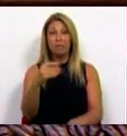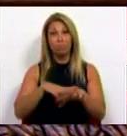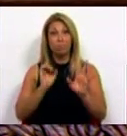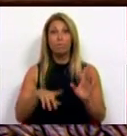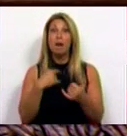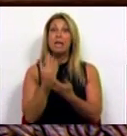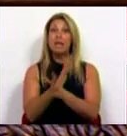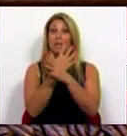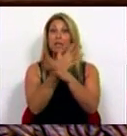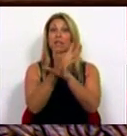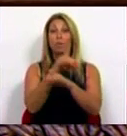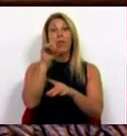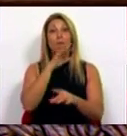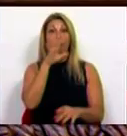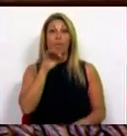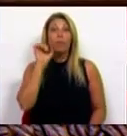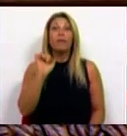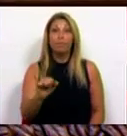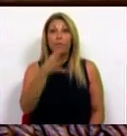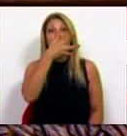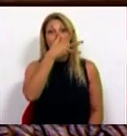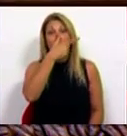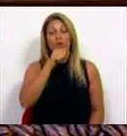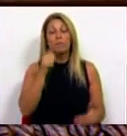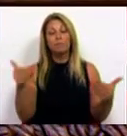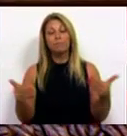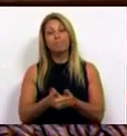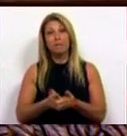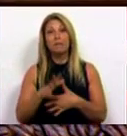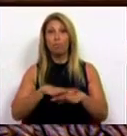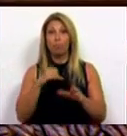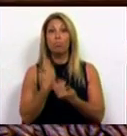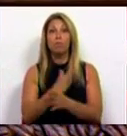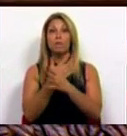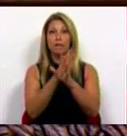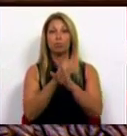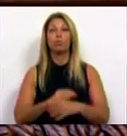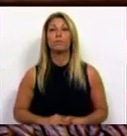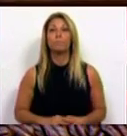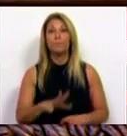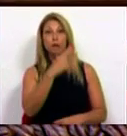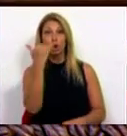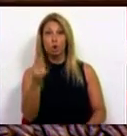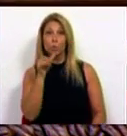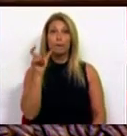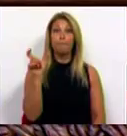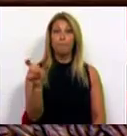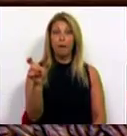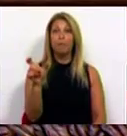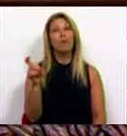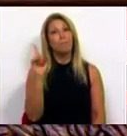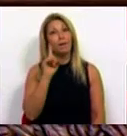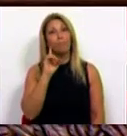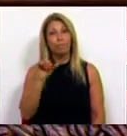também com as famílias das vítimas que infelizmente faleceram por via destes incêndios. A segunda palavra, mas também não